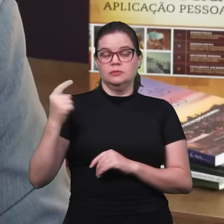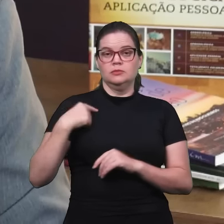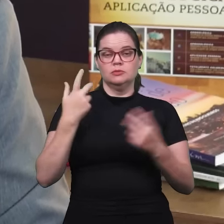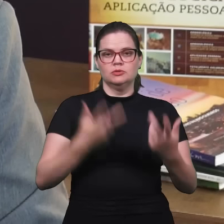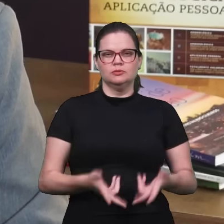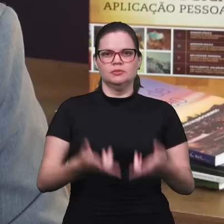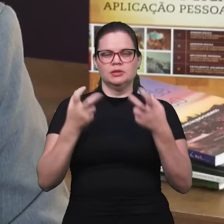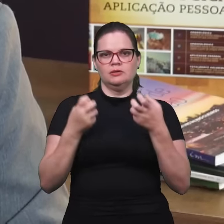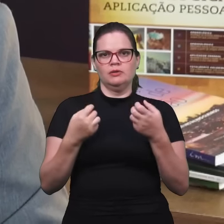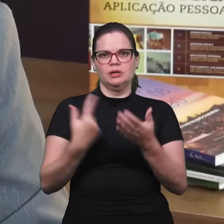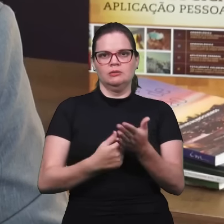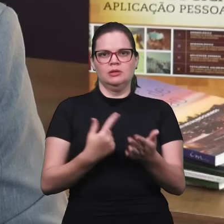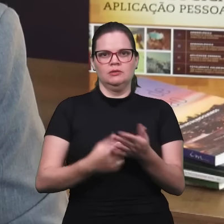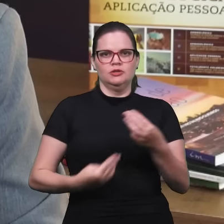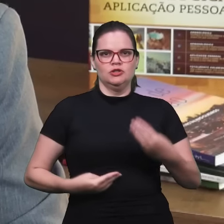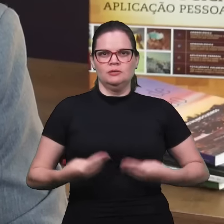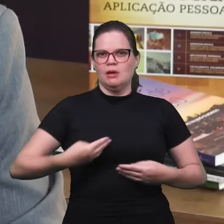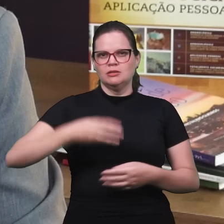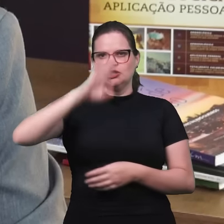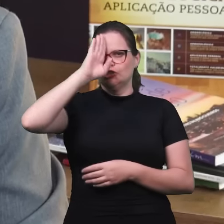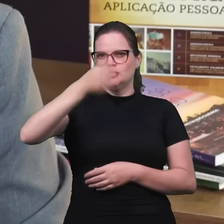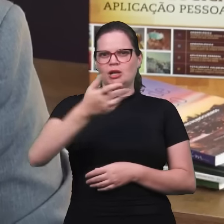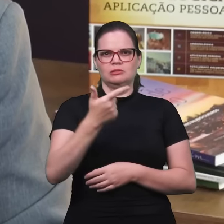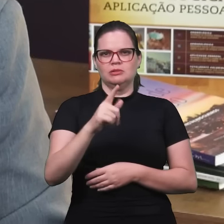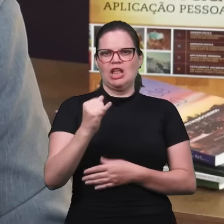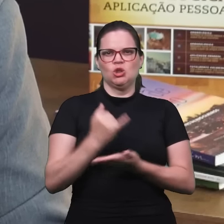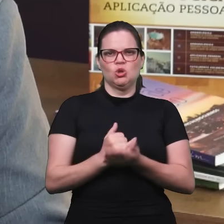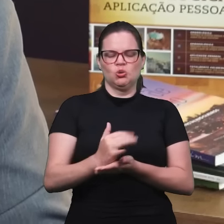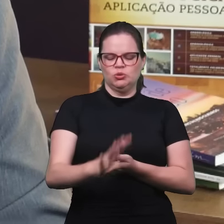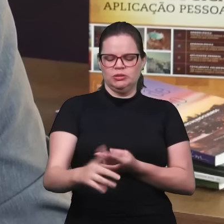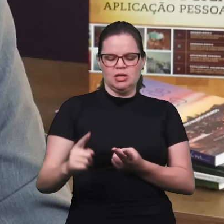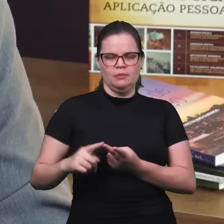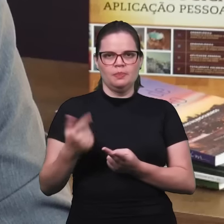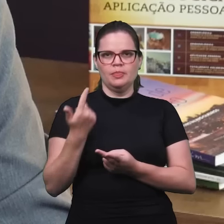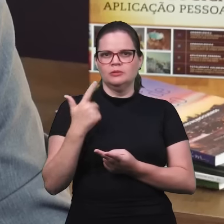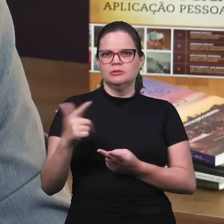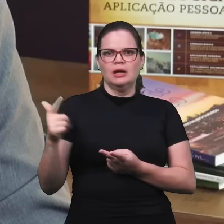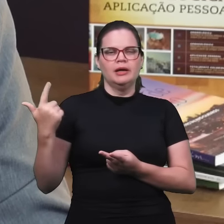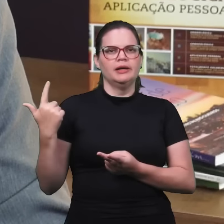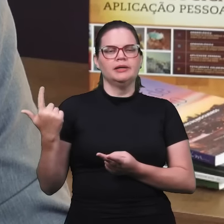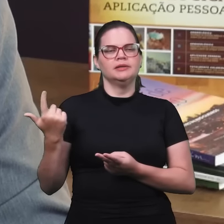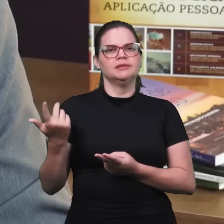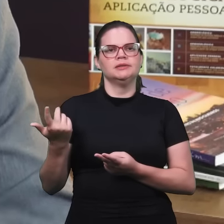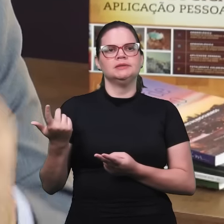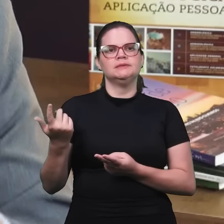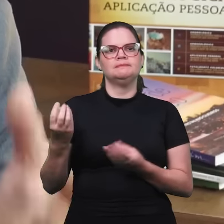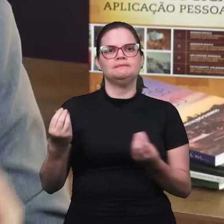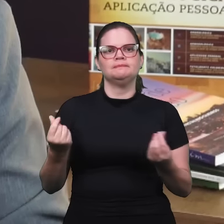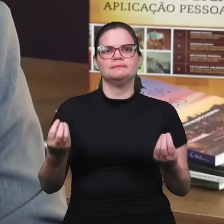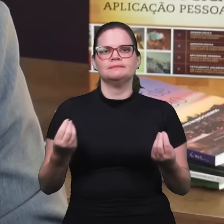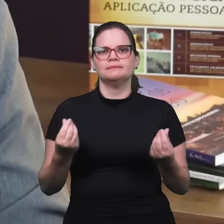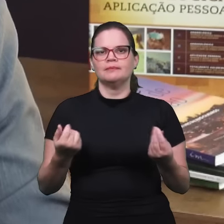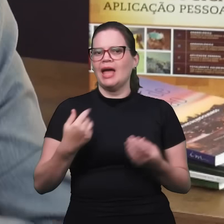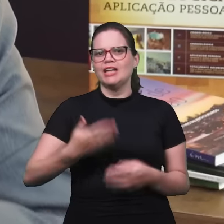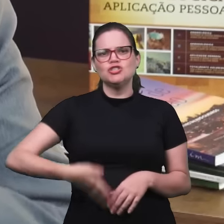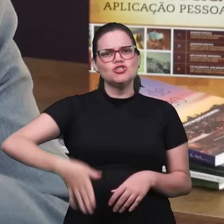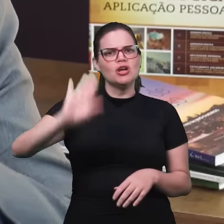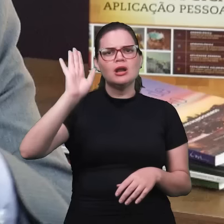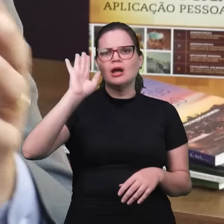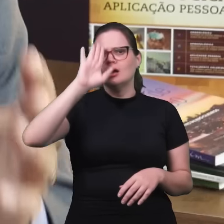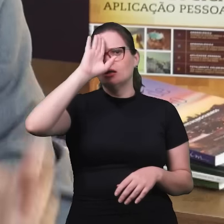muito direto. Sim. Ele não tem introduções, ele não vai, nós podemos até dizer assim, no bom sentido da